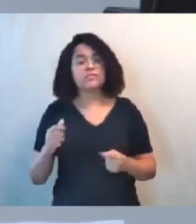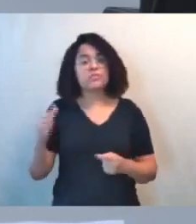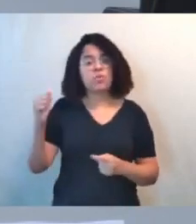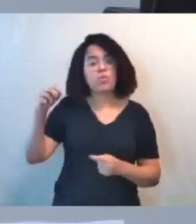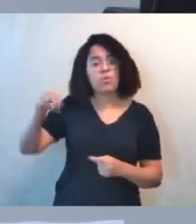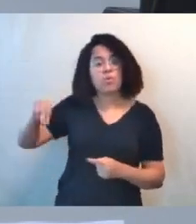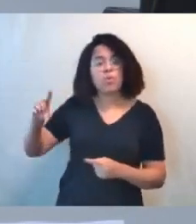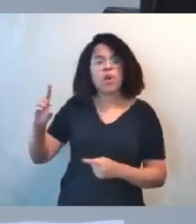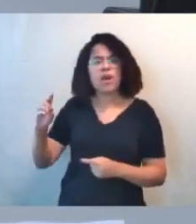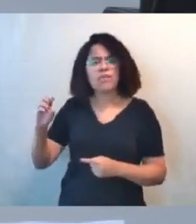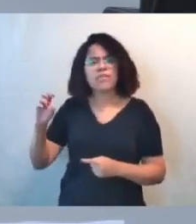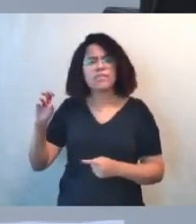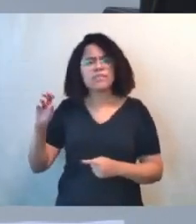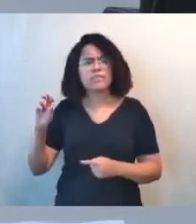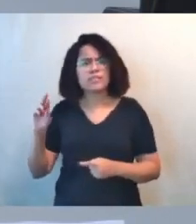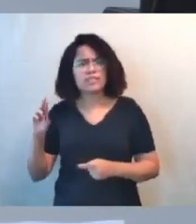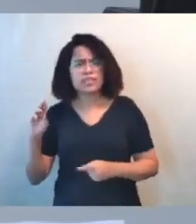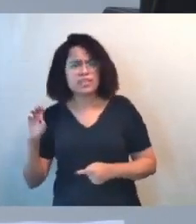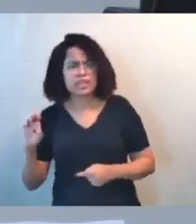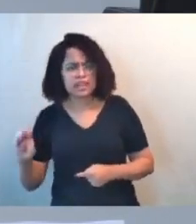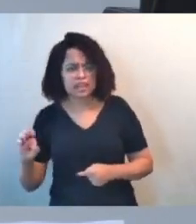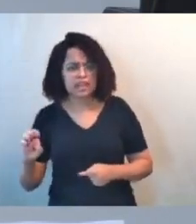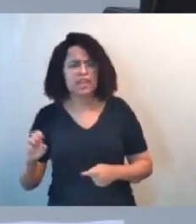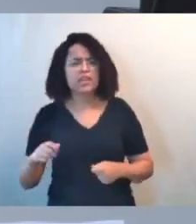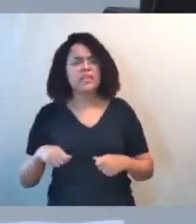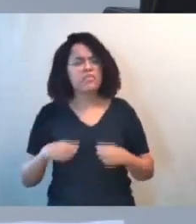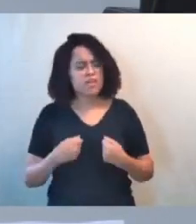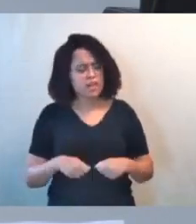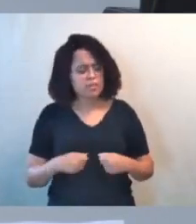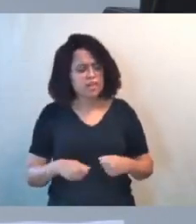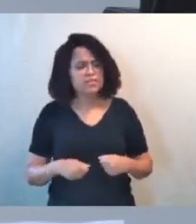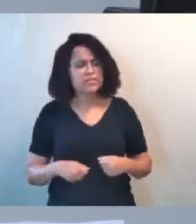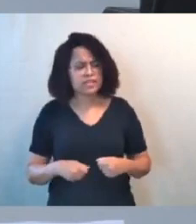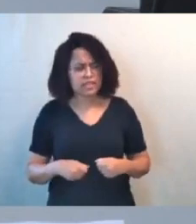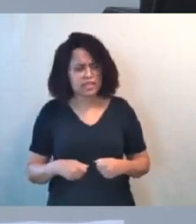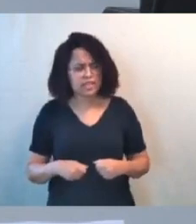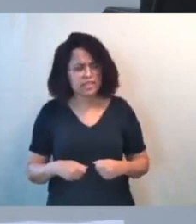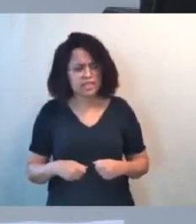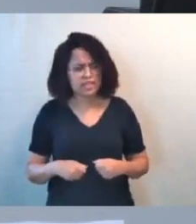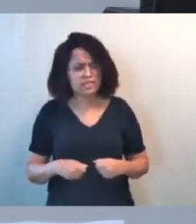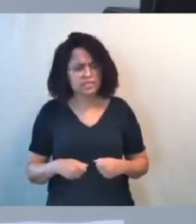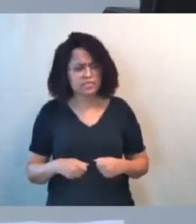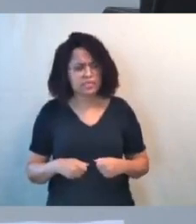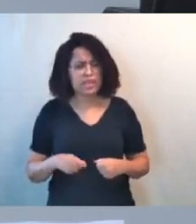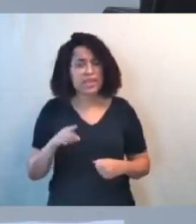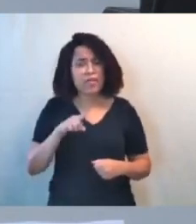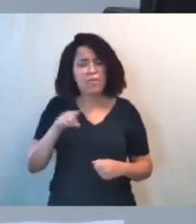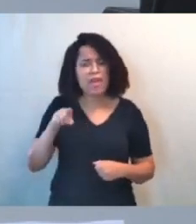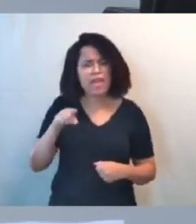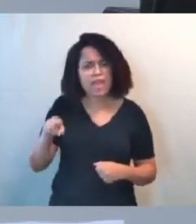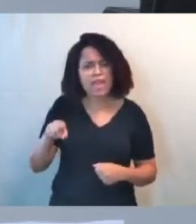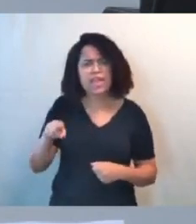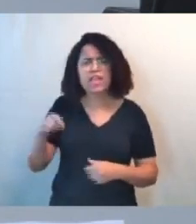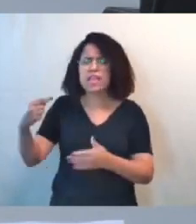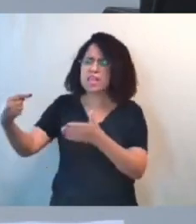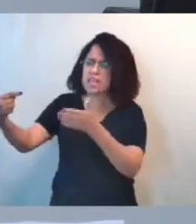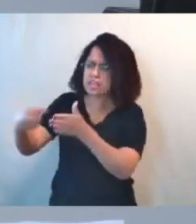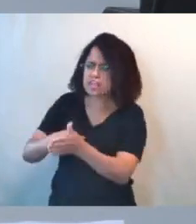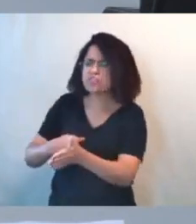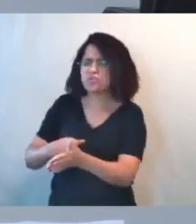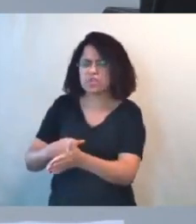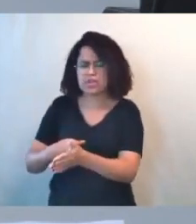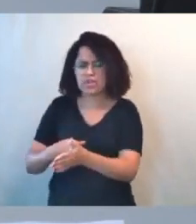está fazendo. Então, se o André tiver dúvida de qual é o questionamento, eu acho que cabe a ele fazer o questionamento. E não o senhor